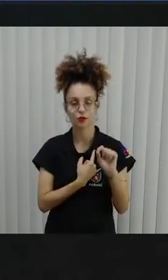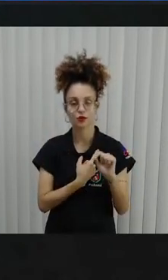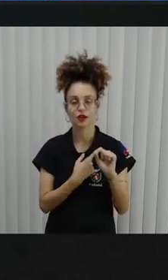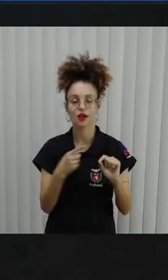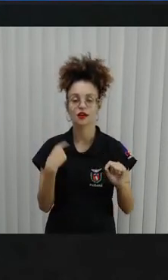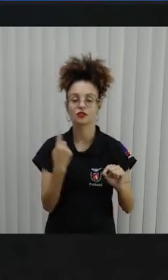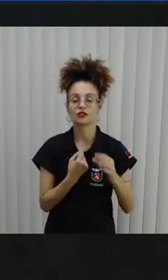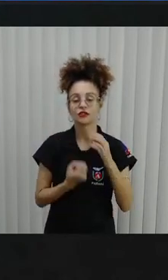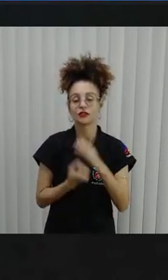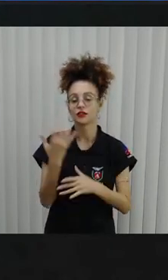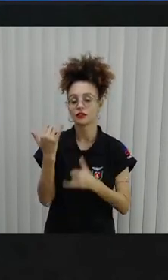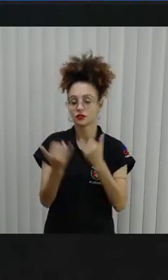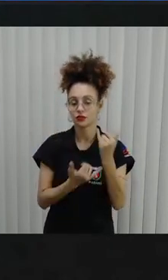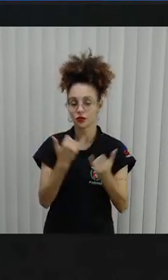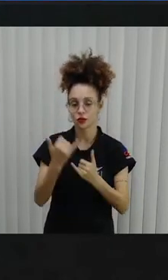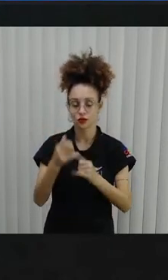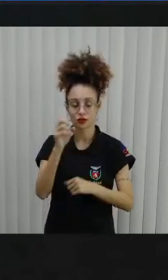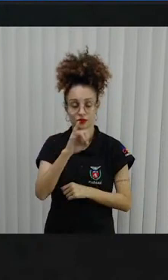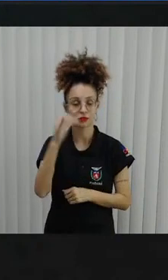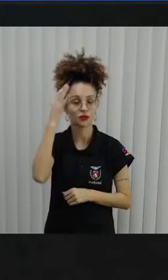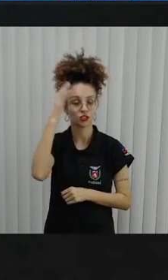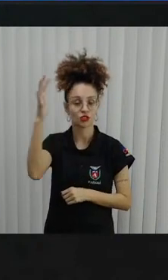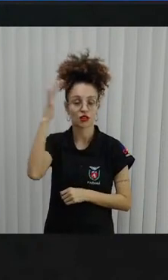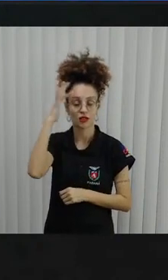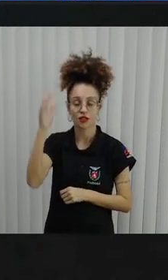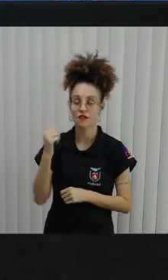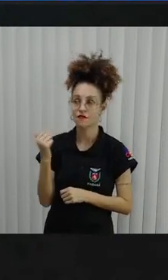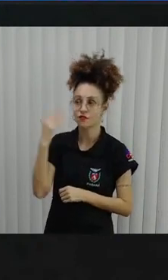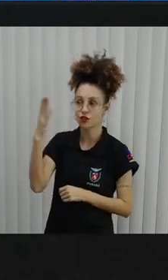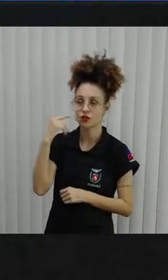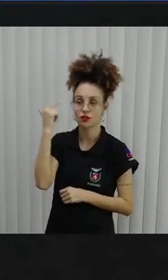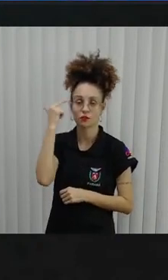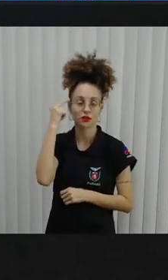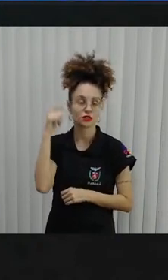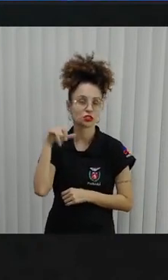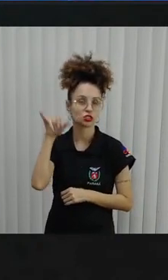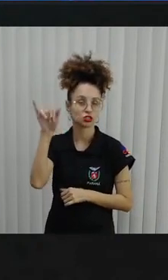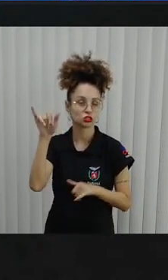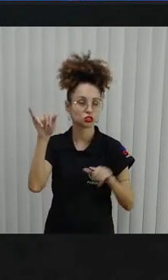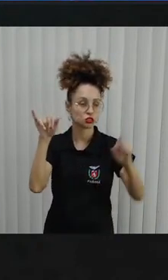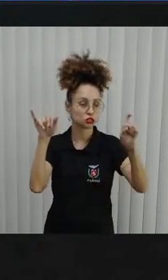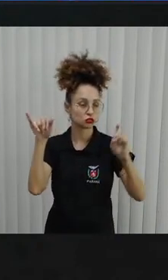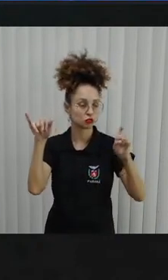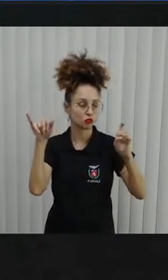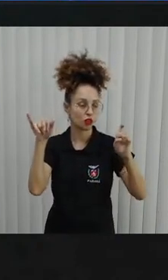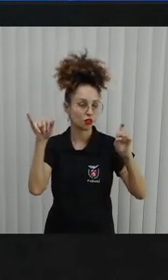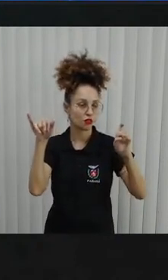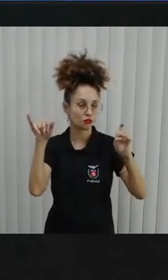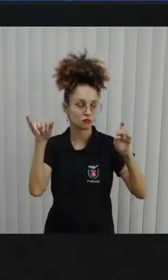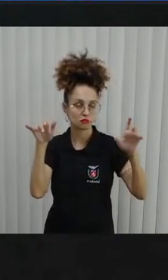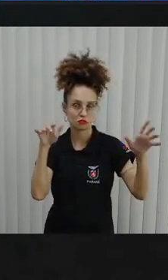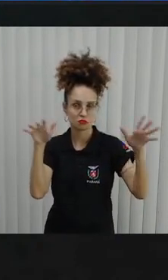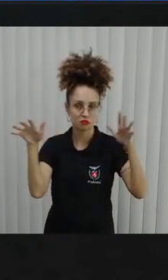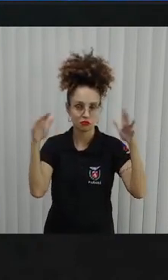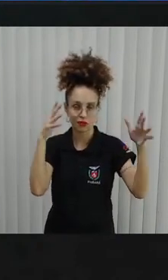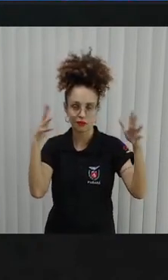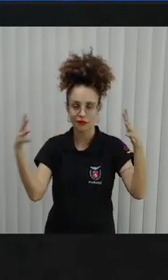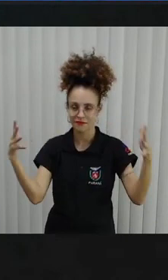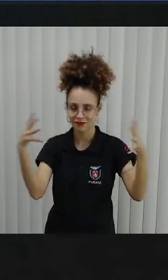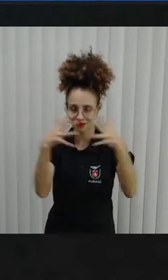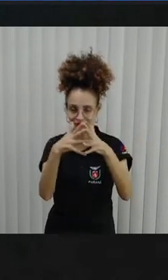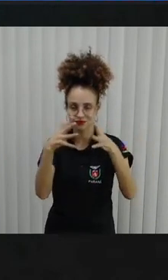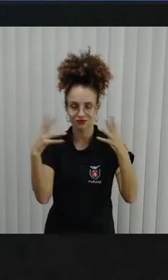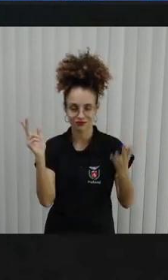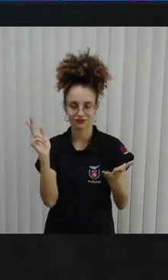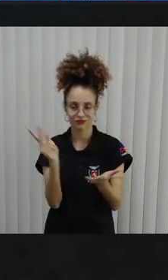gente que está criando o jogo, né? Já imaginou jogar Fortnite e ficar a posição XY, Free Fire, tá? A posição XY do jogador, da bala, do tiro